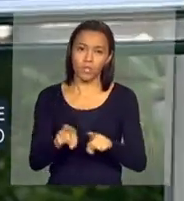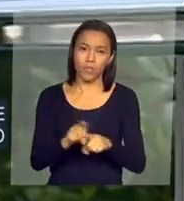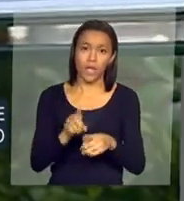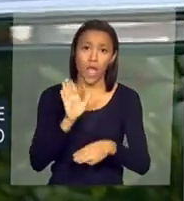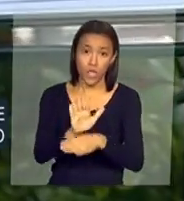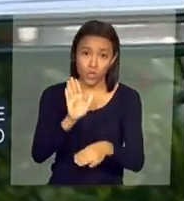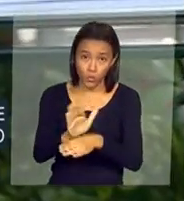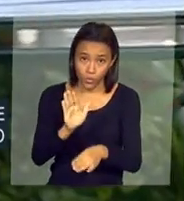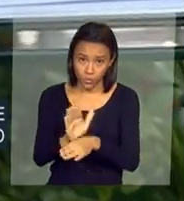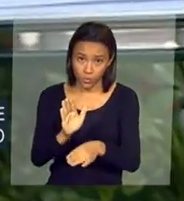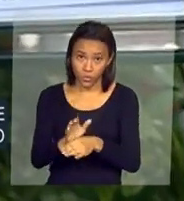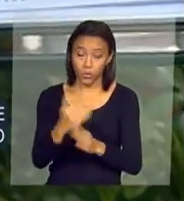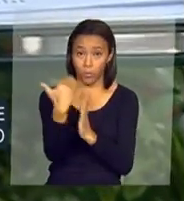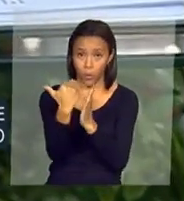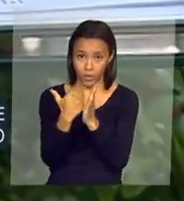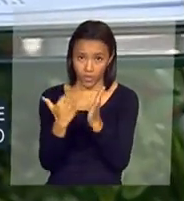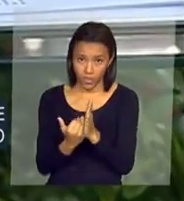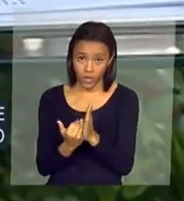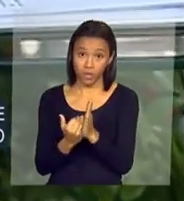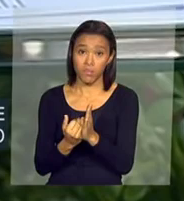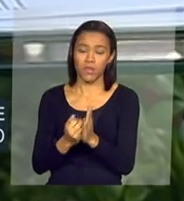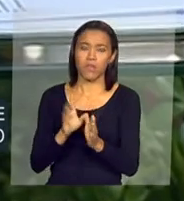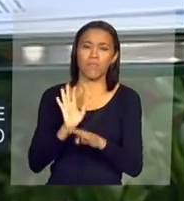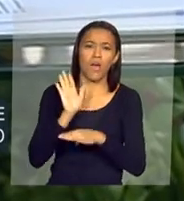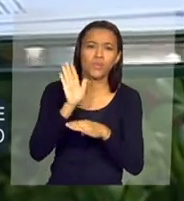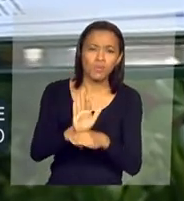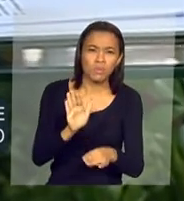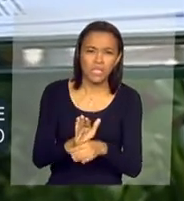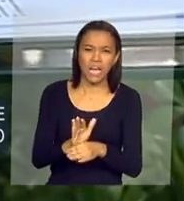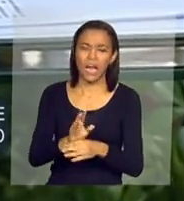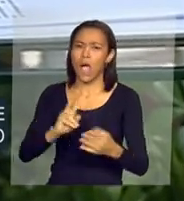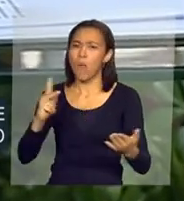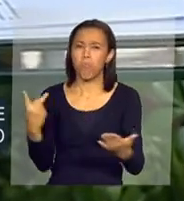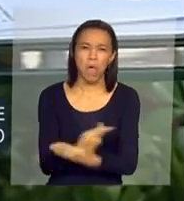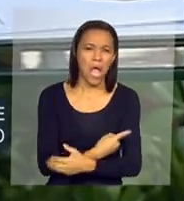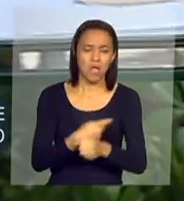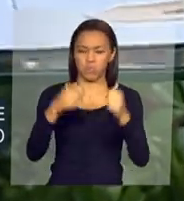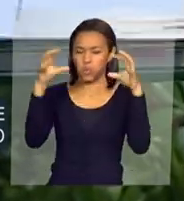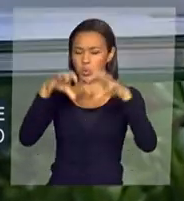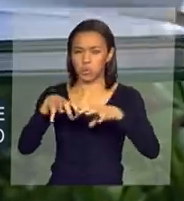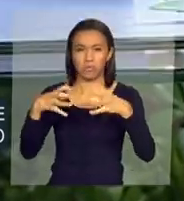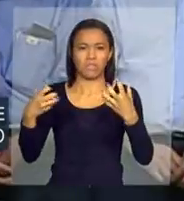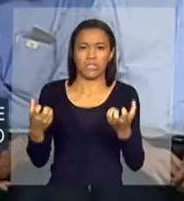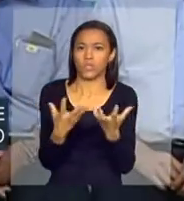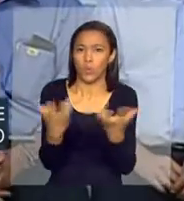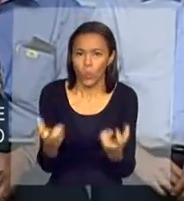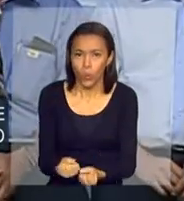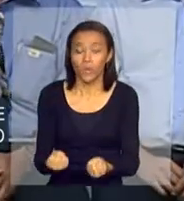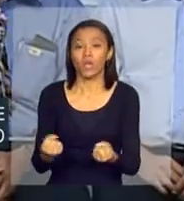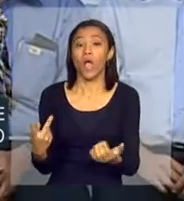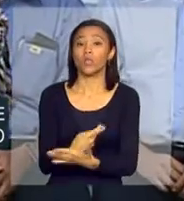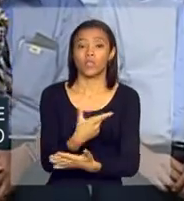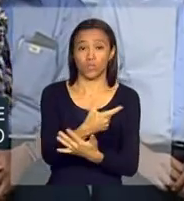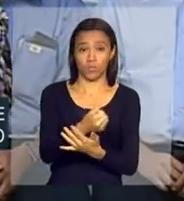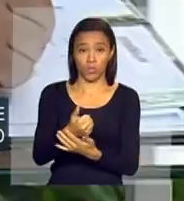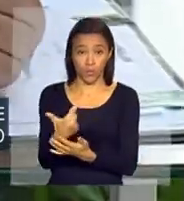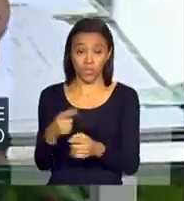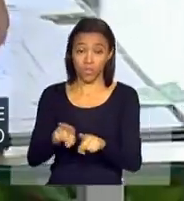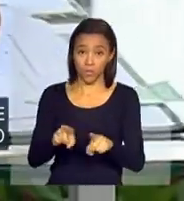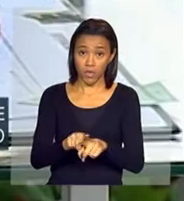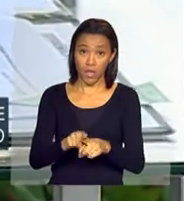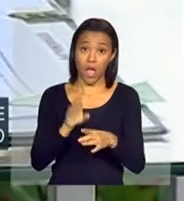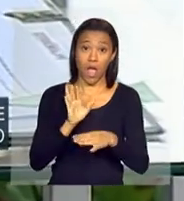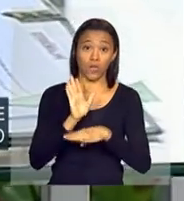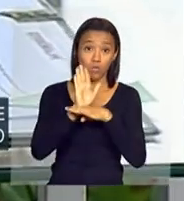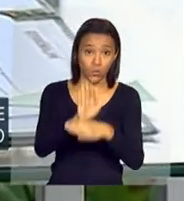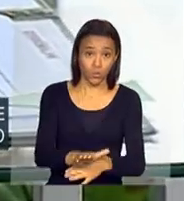Emergencial Financeiro do Programa de Resposta aos Desastres para os Eventos Ocorridos em 2012 e autoriza a Conab a adquirir